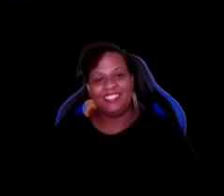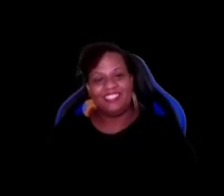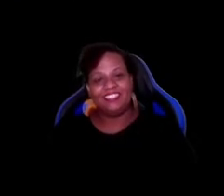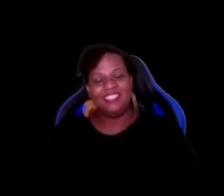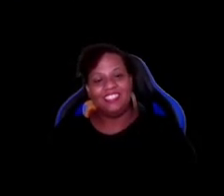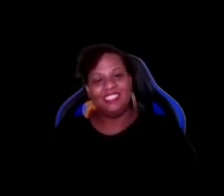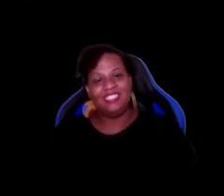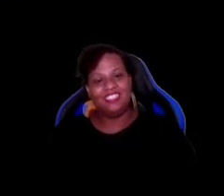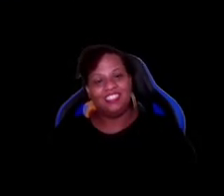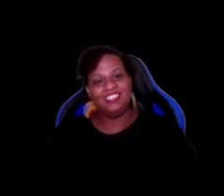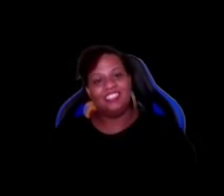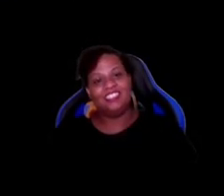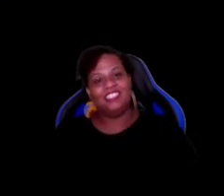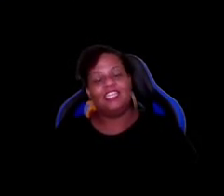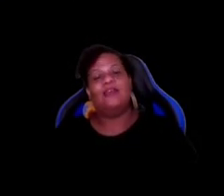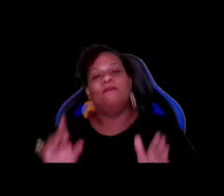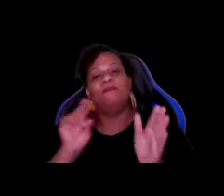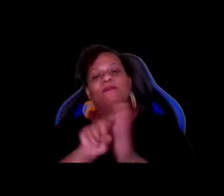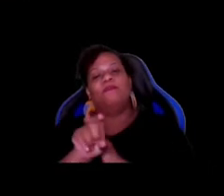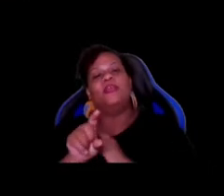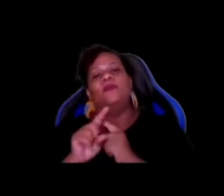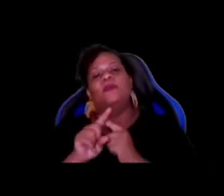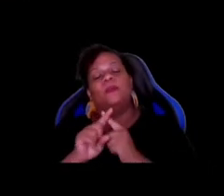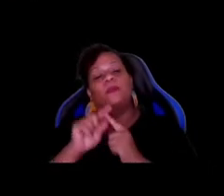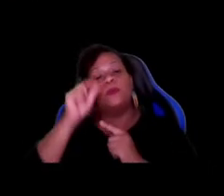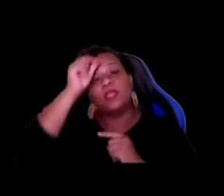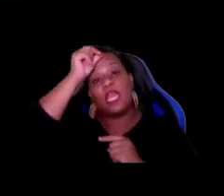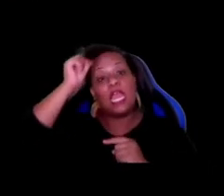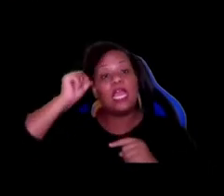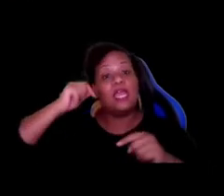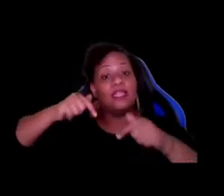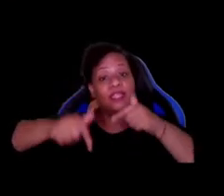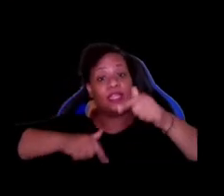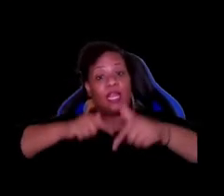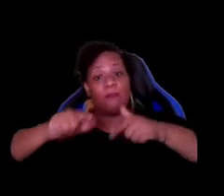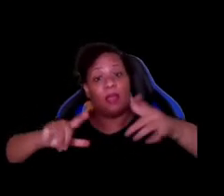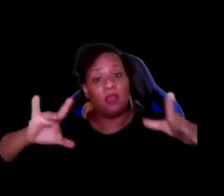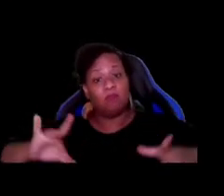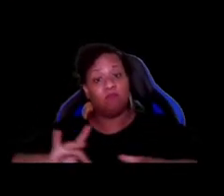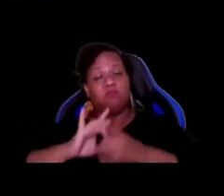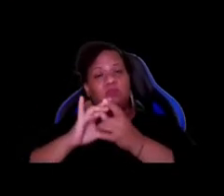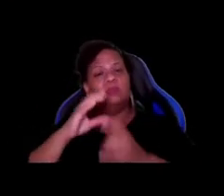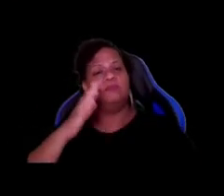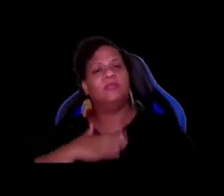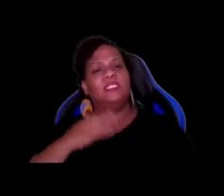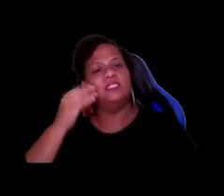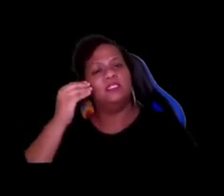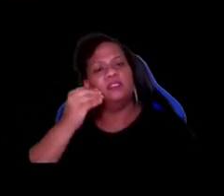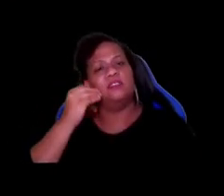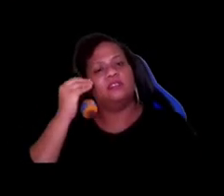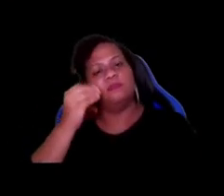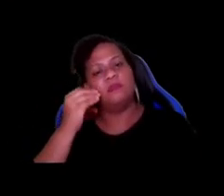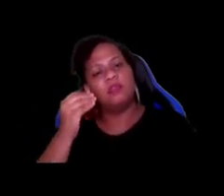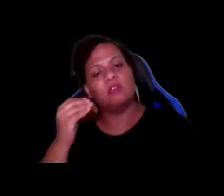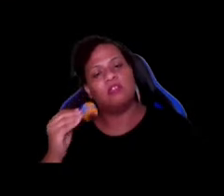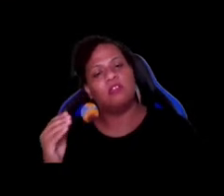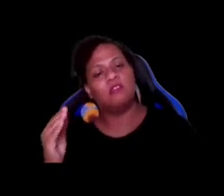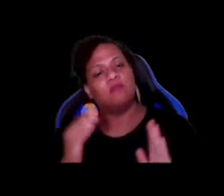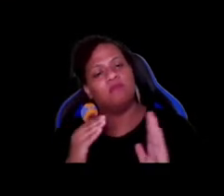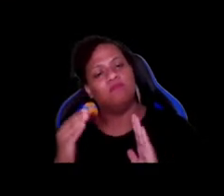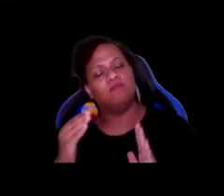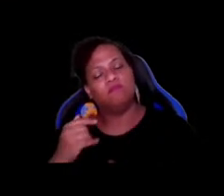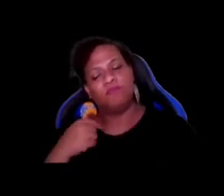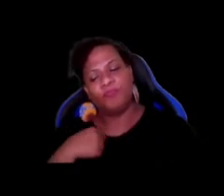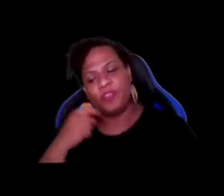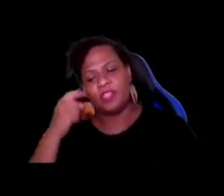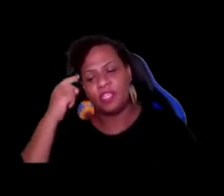assim, porque esse trabalho também, né, a culminância dessa minha experiência, que em um certo momento eu achava que